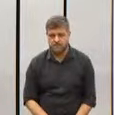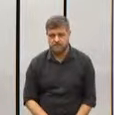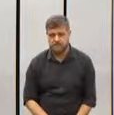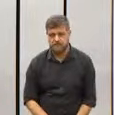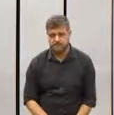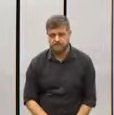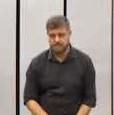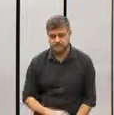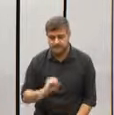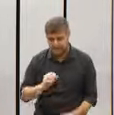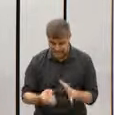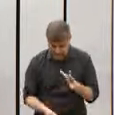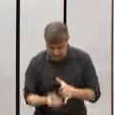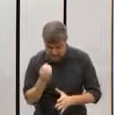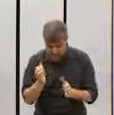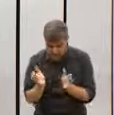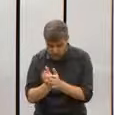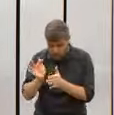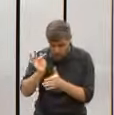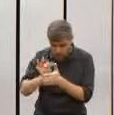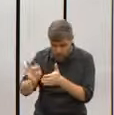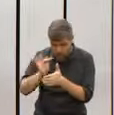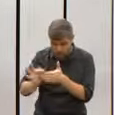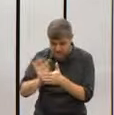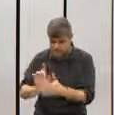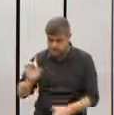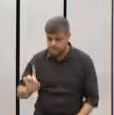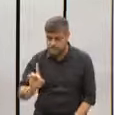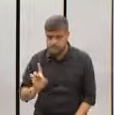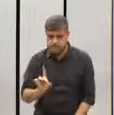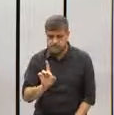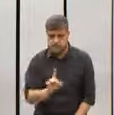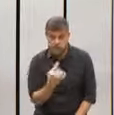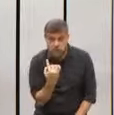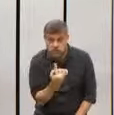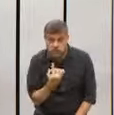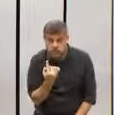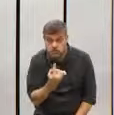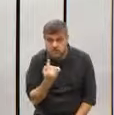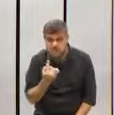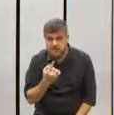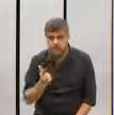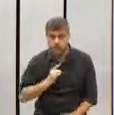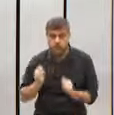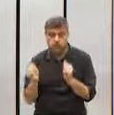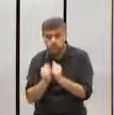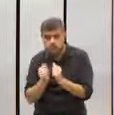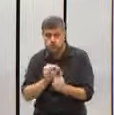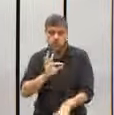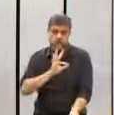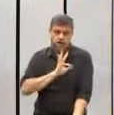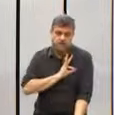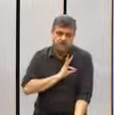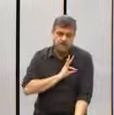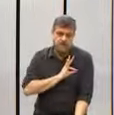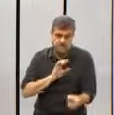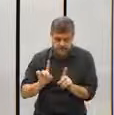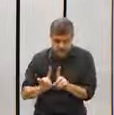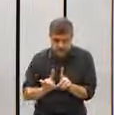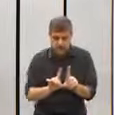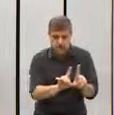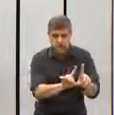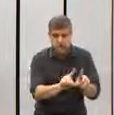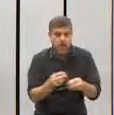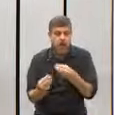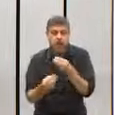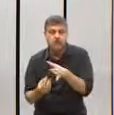Nesse caso, o Conselho Tutelar ele vai sozinho ou ele vai, às vezes, por exemplo, com a guarda, com a polícia